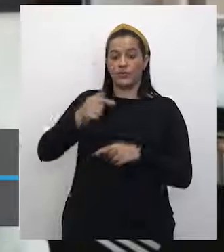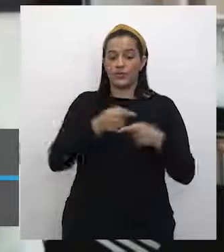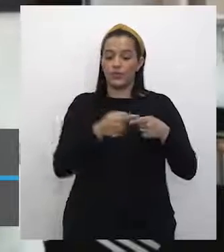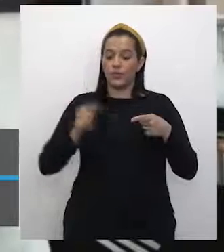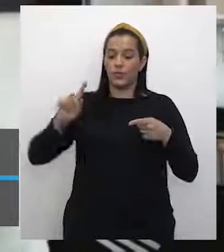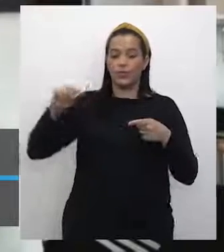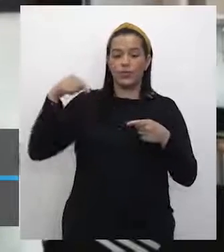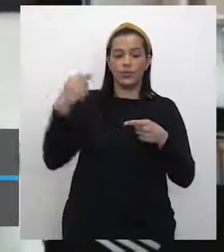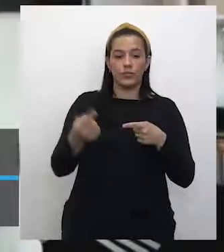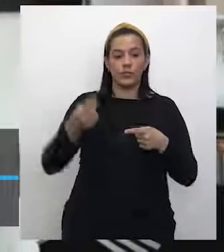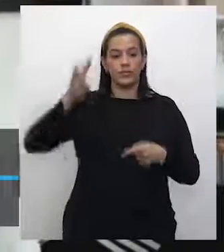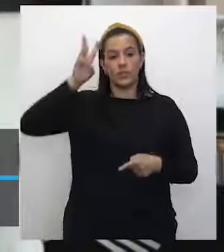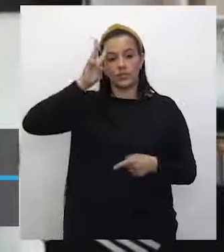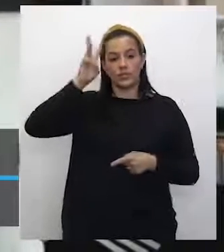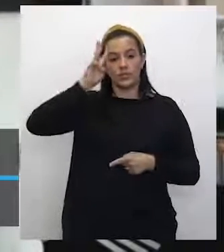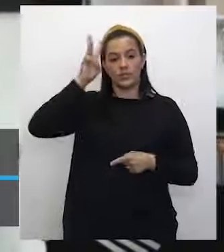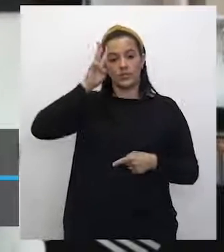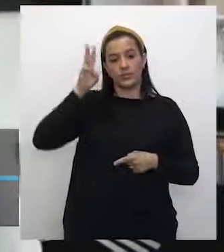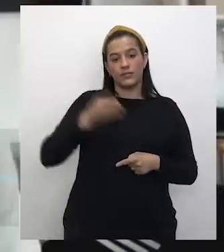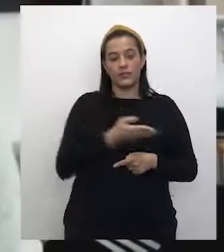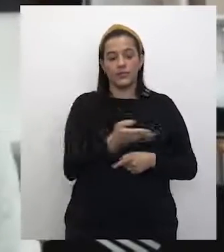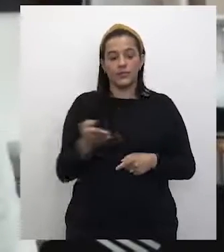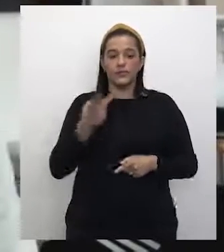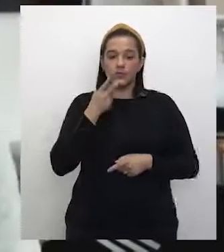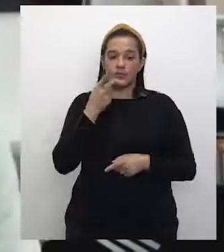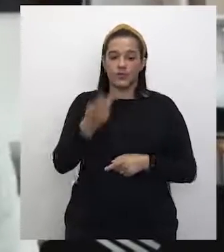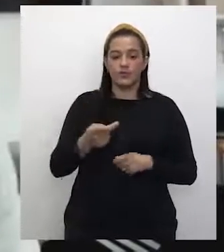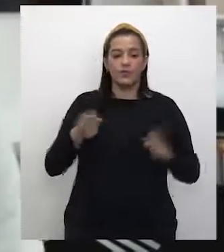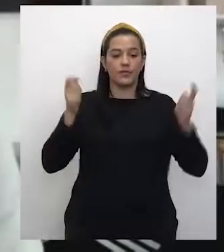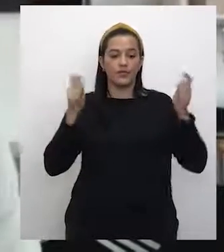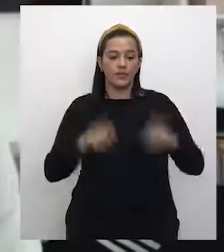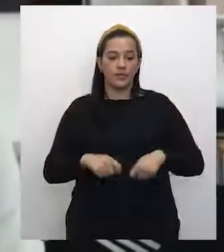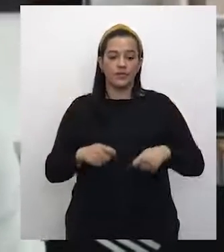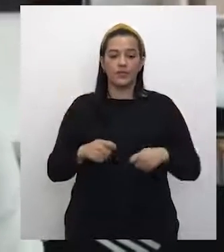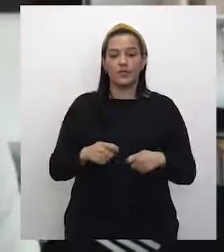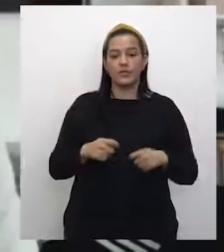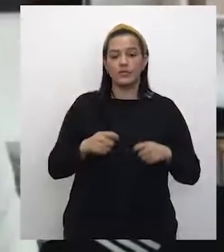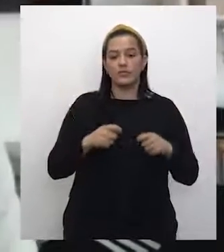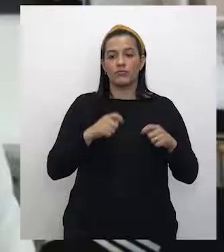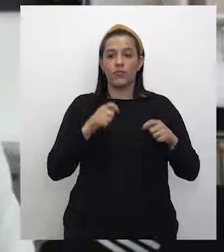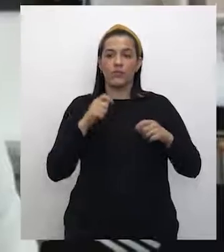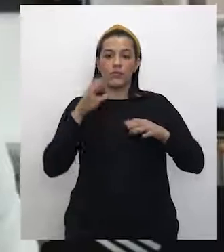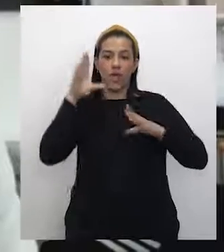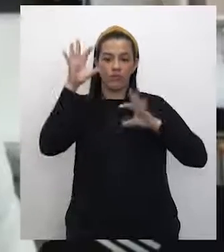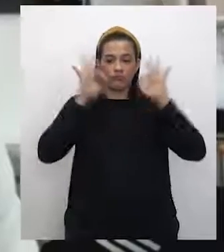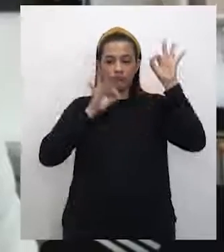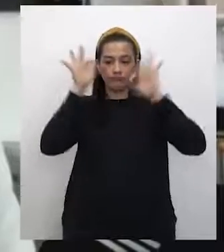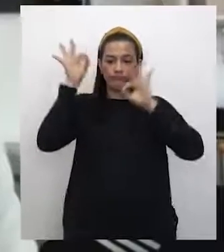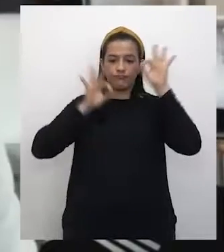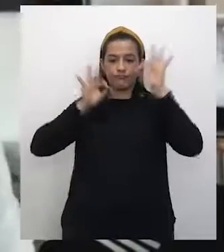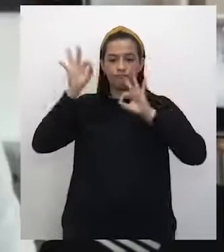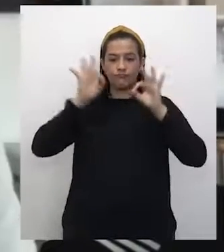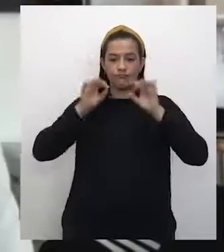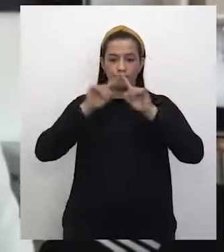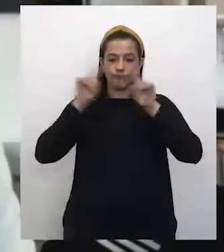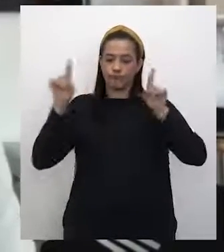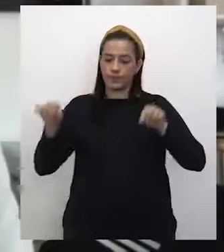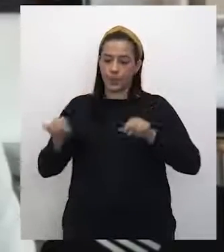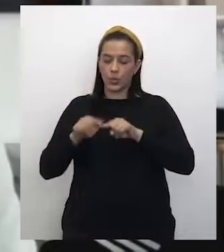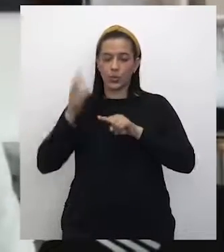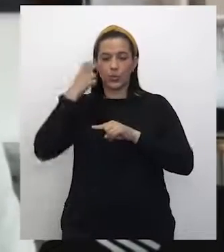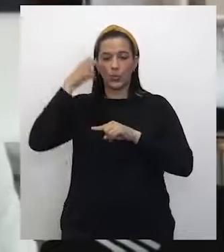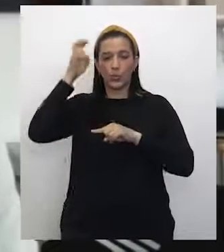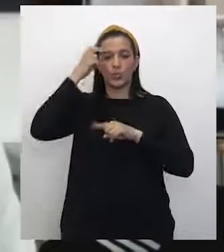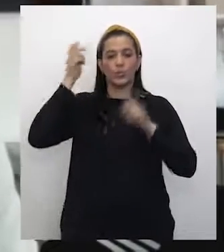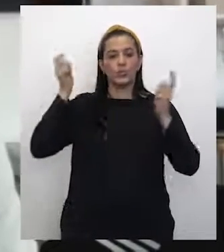vem, né? Na próxima terça-feira, vocês vão falar um pouquinho sobre animações, né? A sala de cultura